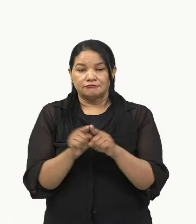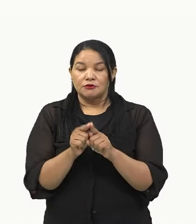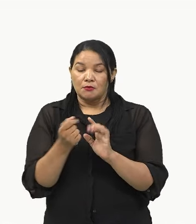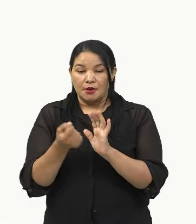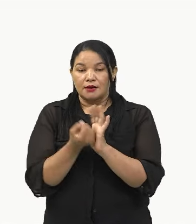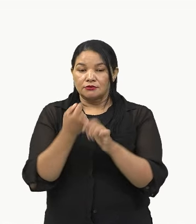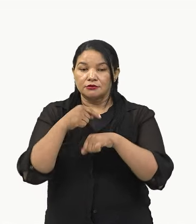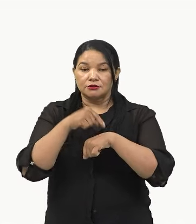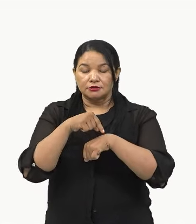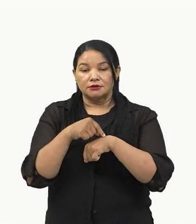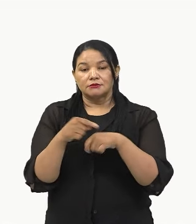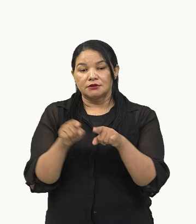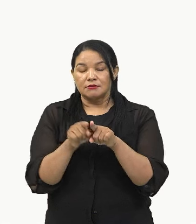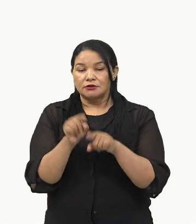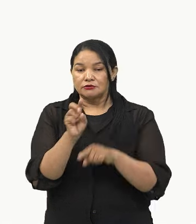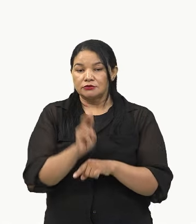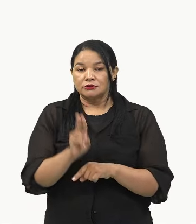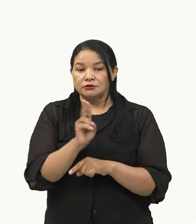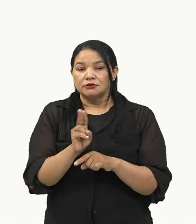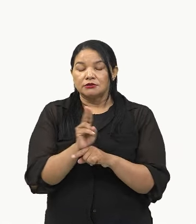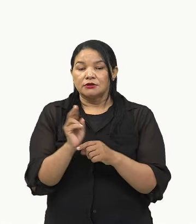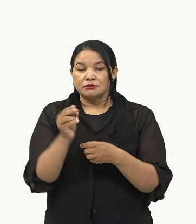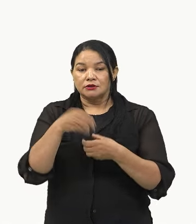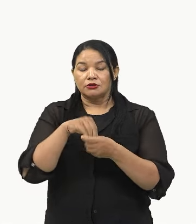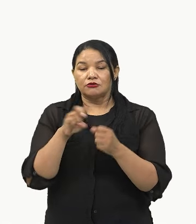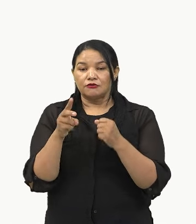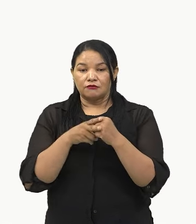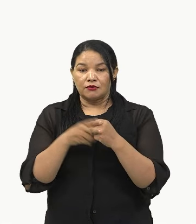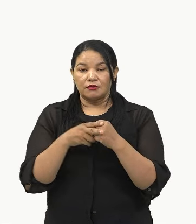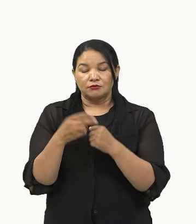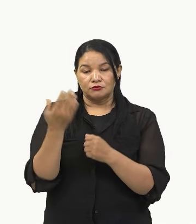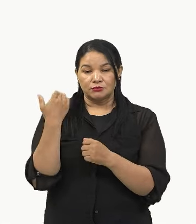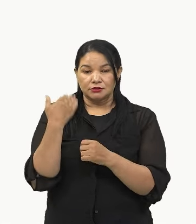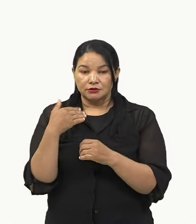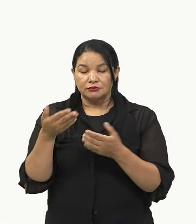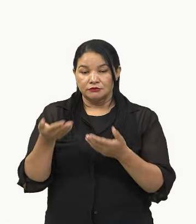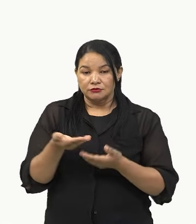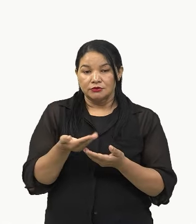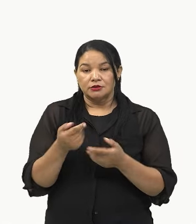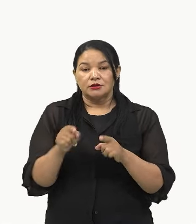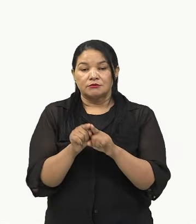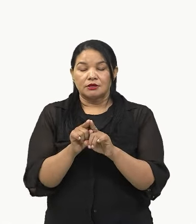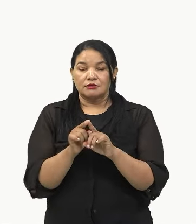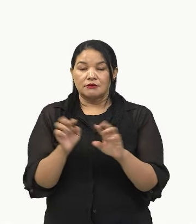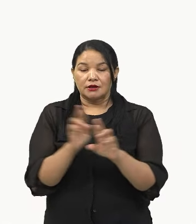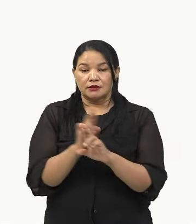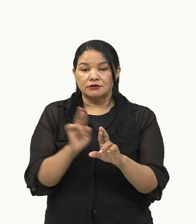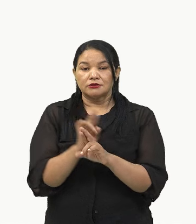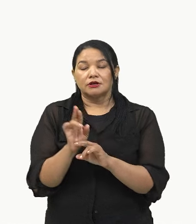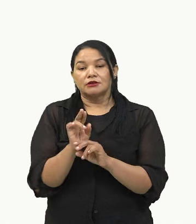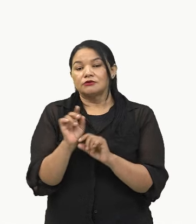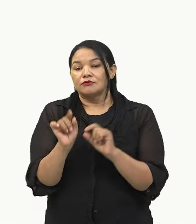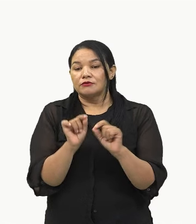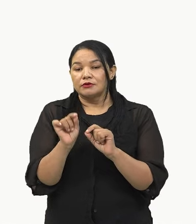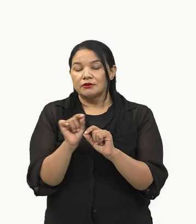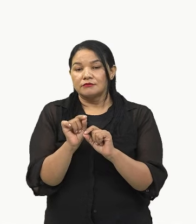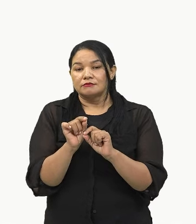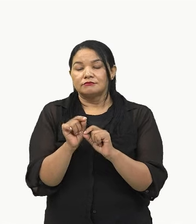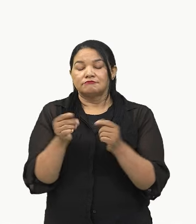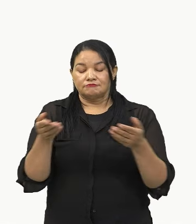temporales utilizados com o pretérito perfeito composto são aqueles relacionados com o